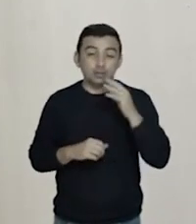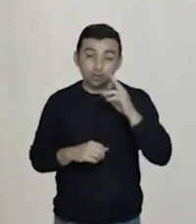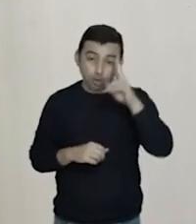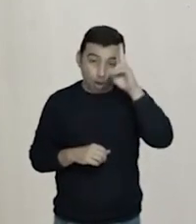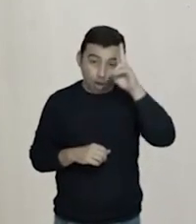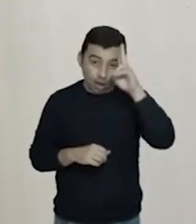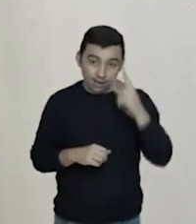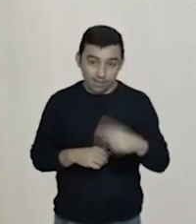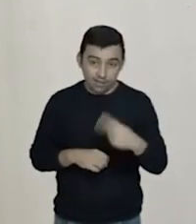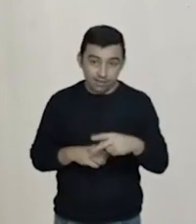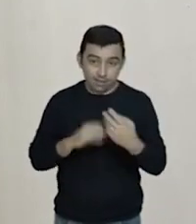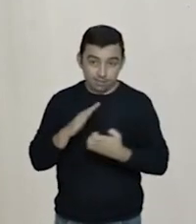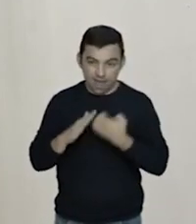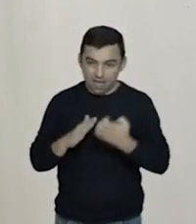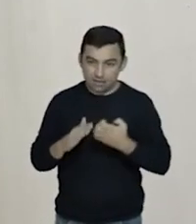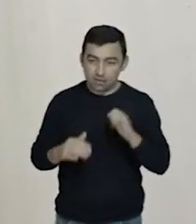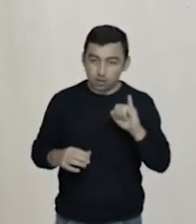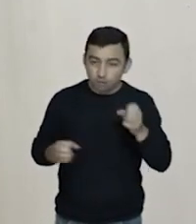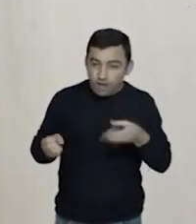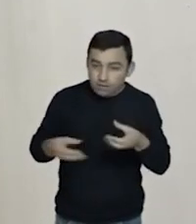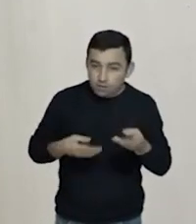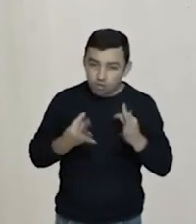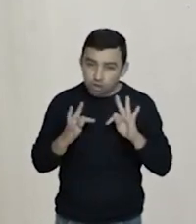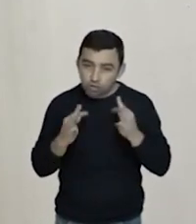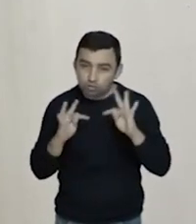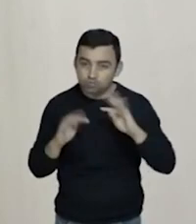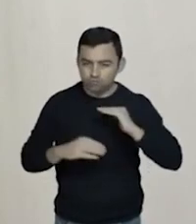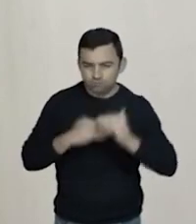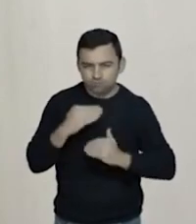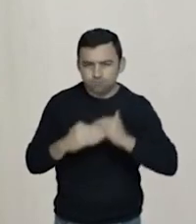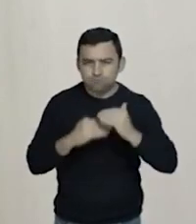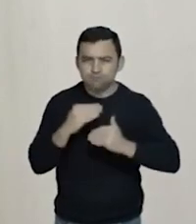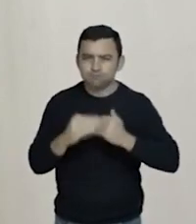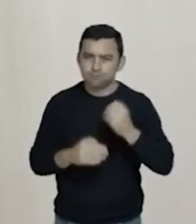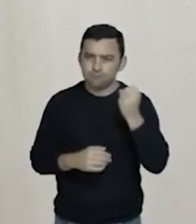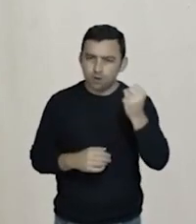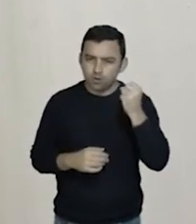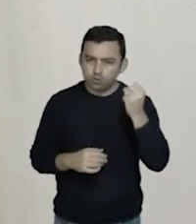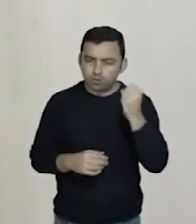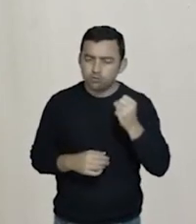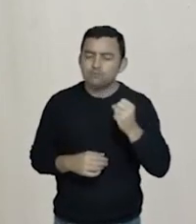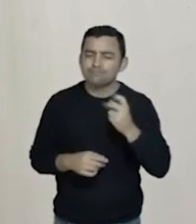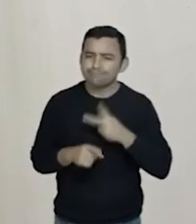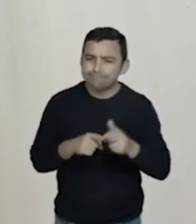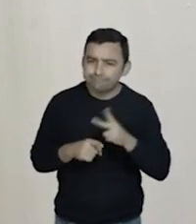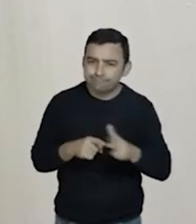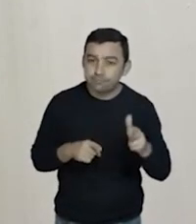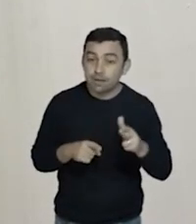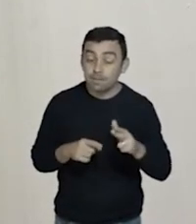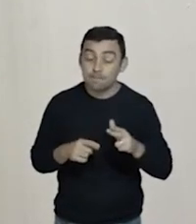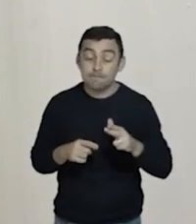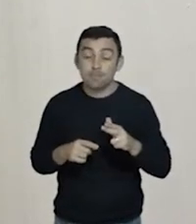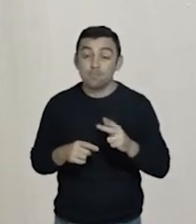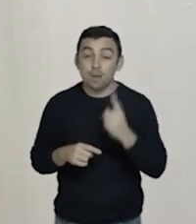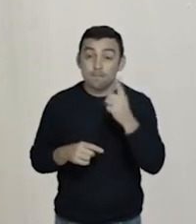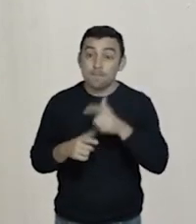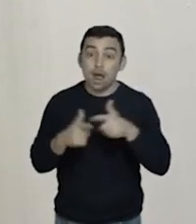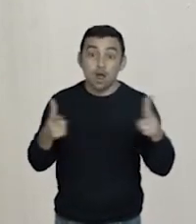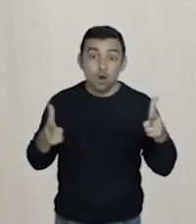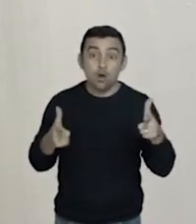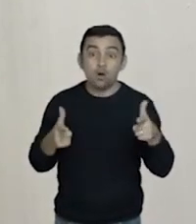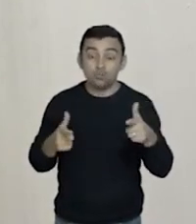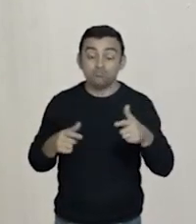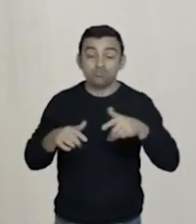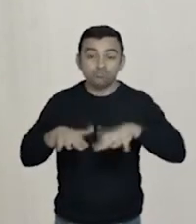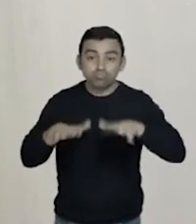pela inovação pelo forte crescimento e sucesso também com uma das maiores fabricantes de malhas